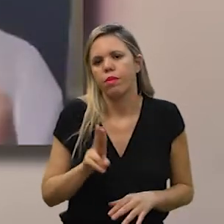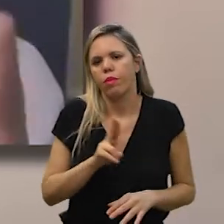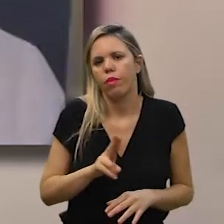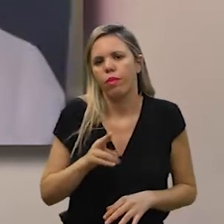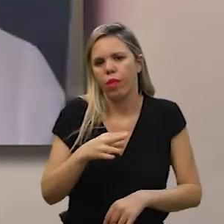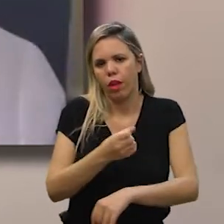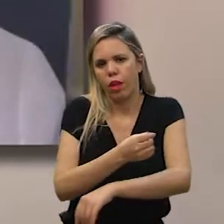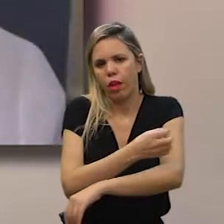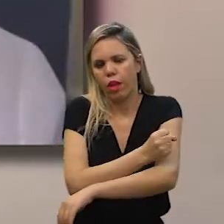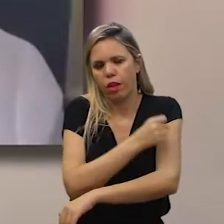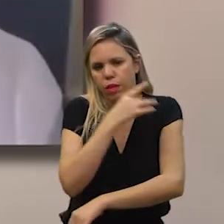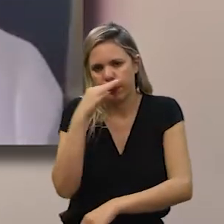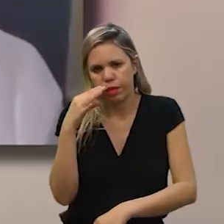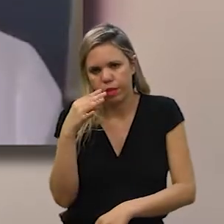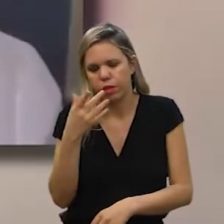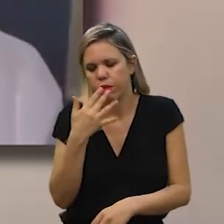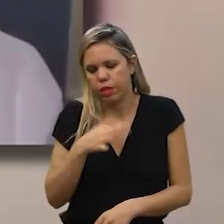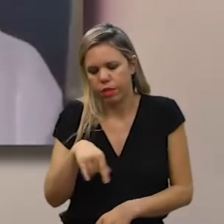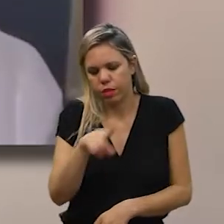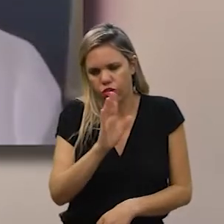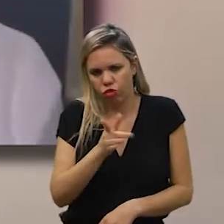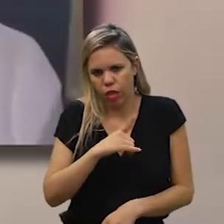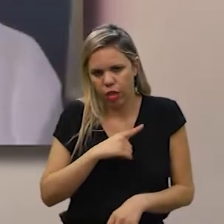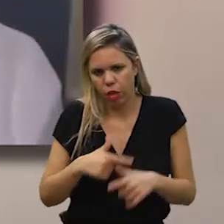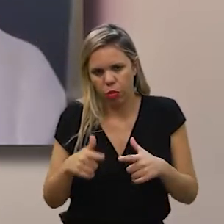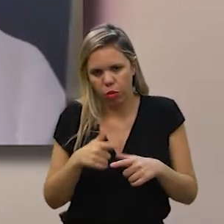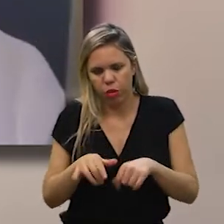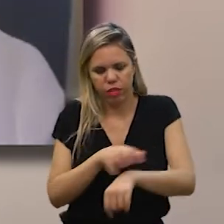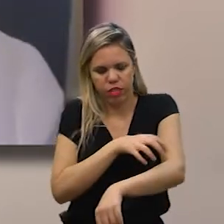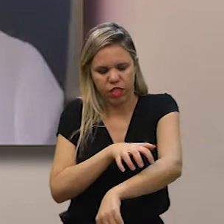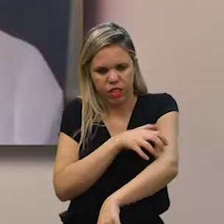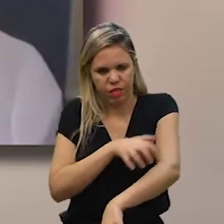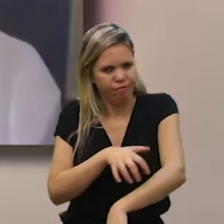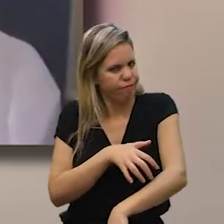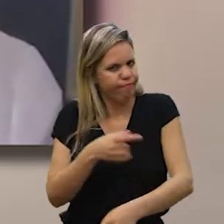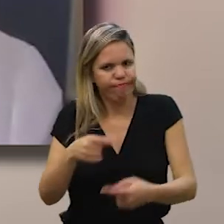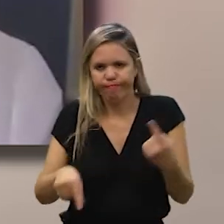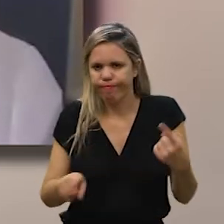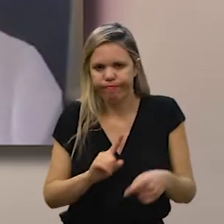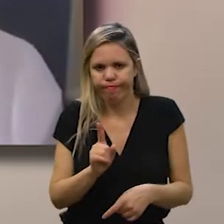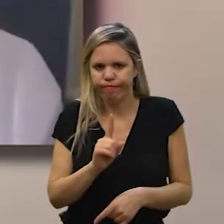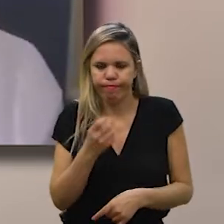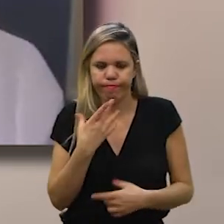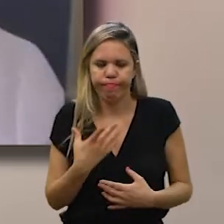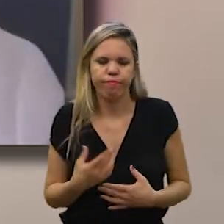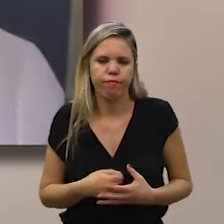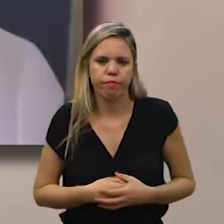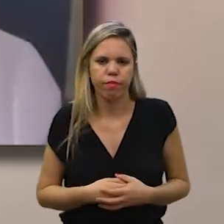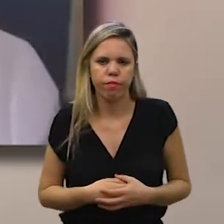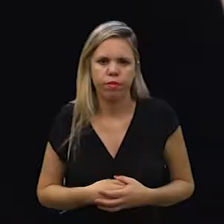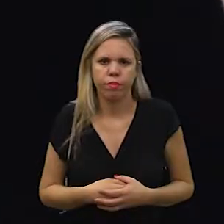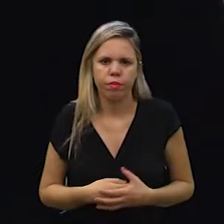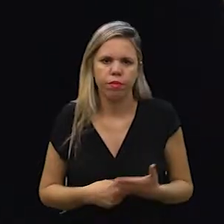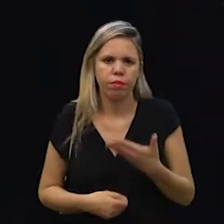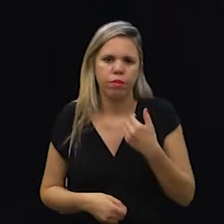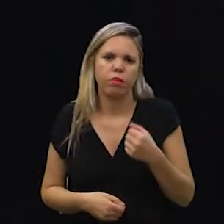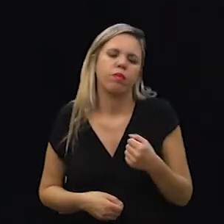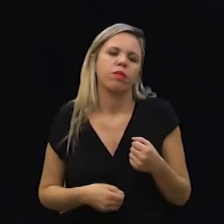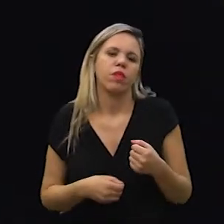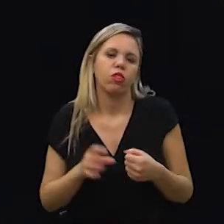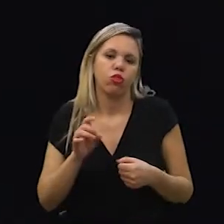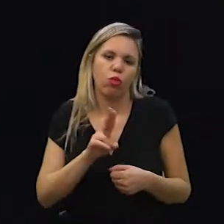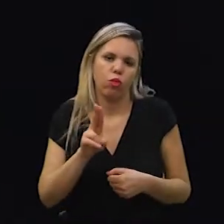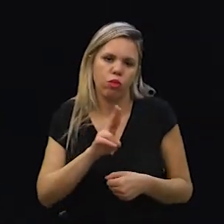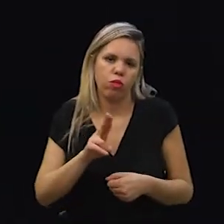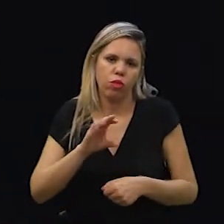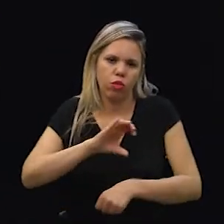usar hidratante cheirosinho em criança que já está com alergia na pele não é bom. Nesses casos, é melhor usar o